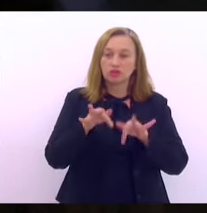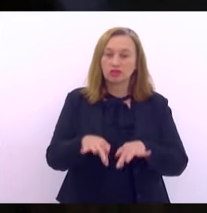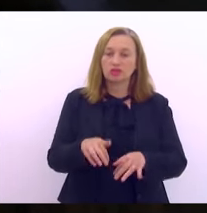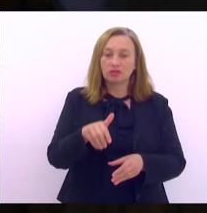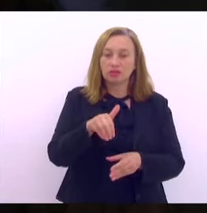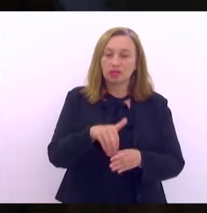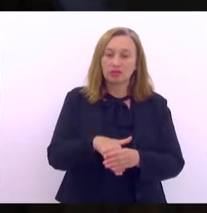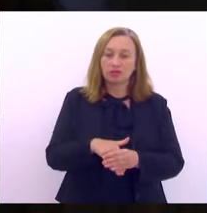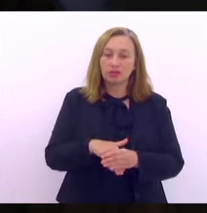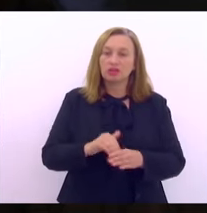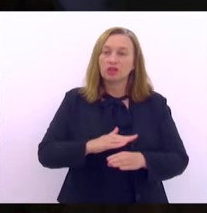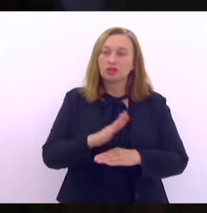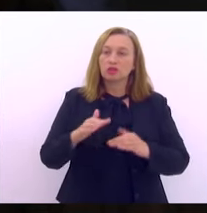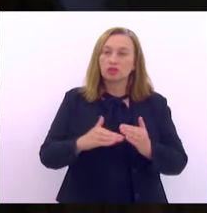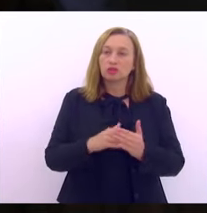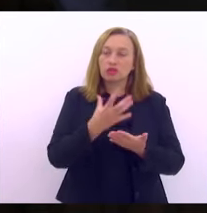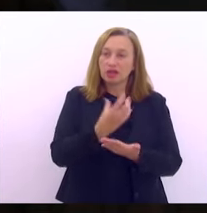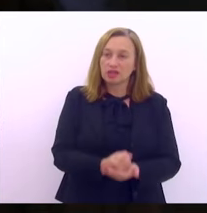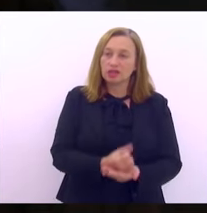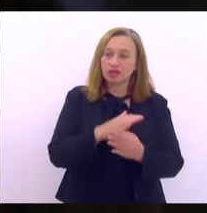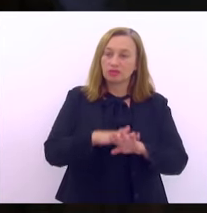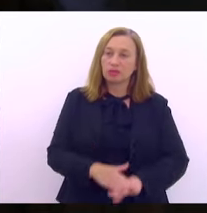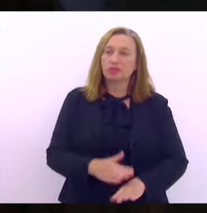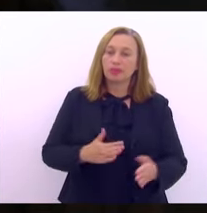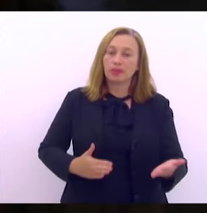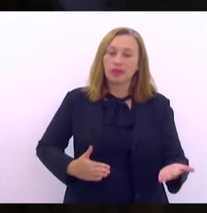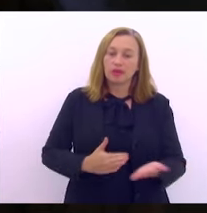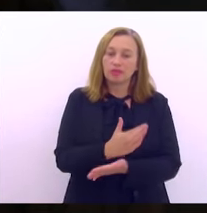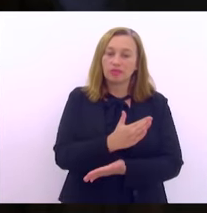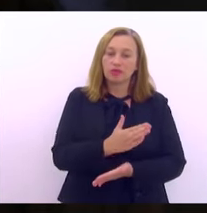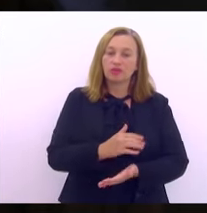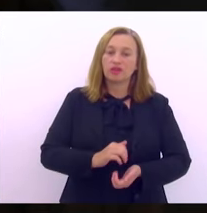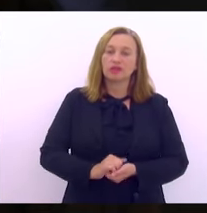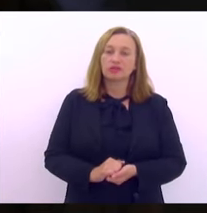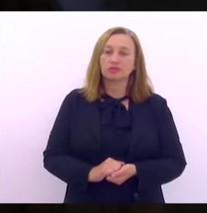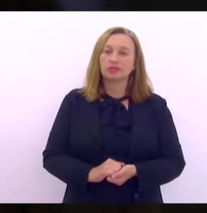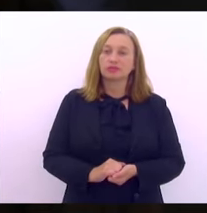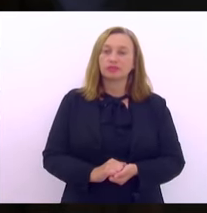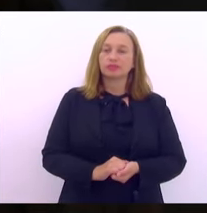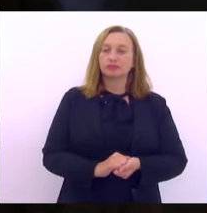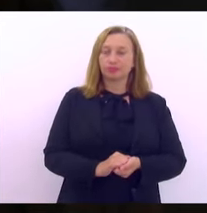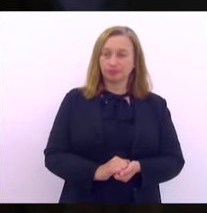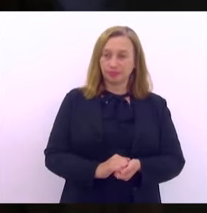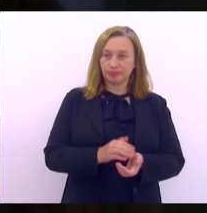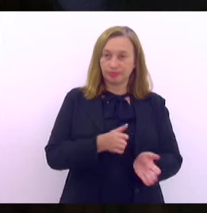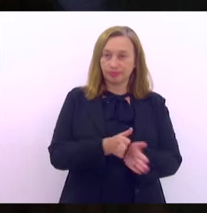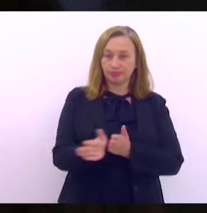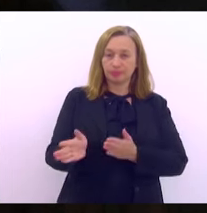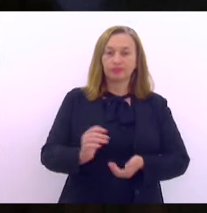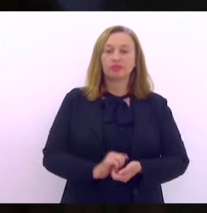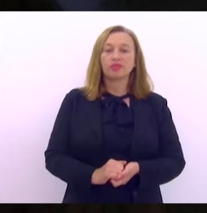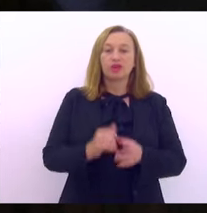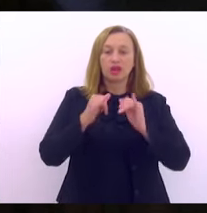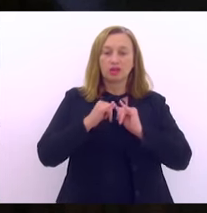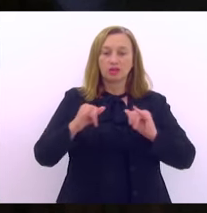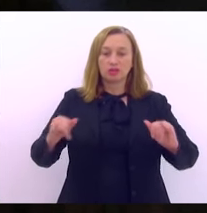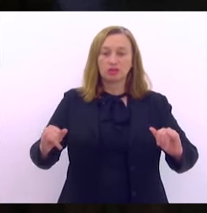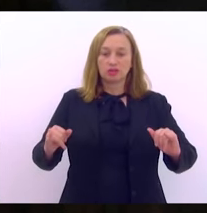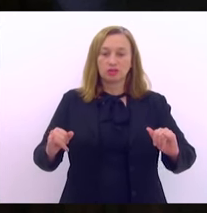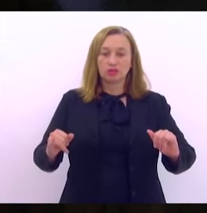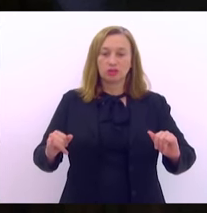a discussão. Em votação, os senhores que aprovam permaneçam como estão. Aprovado, vai à promulgação.